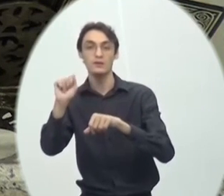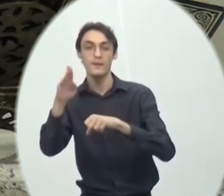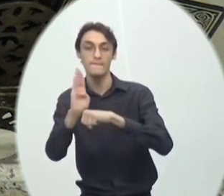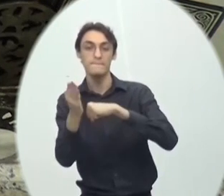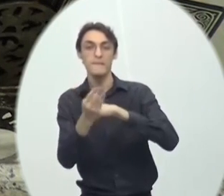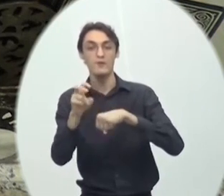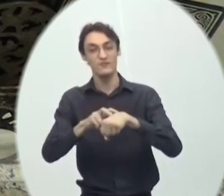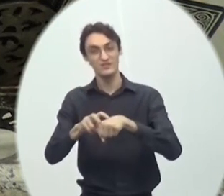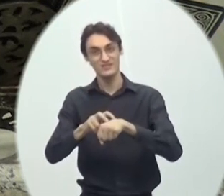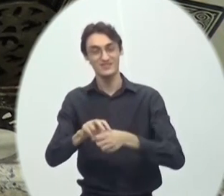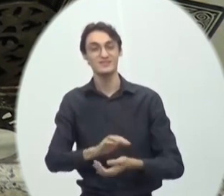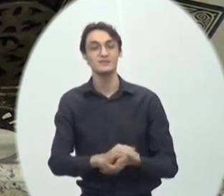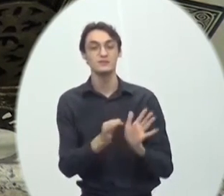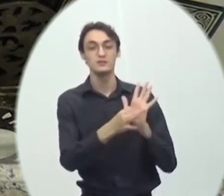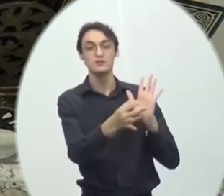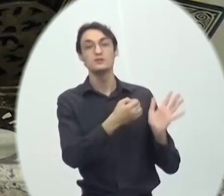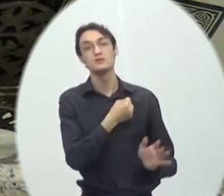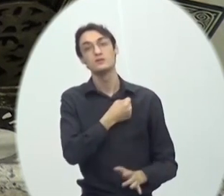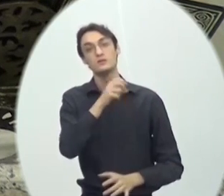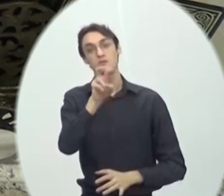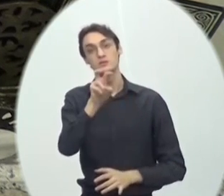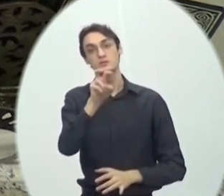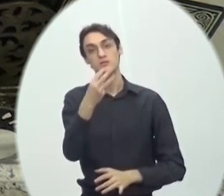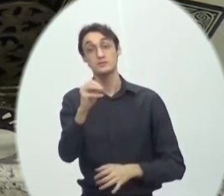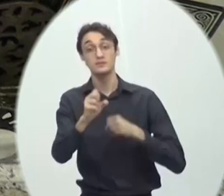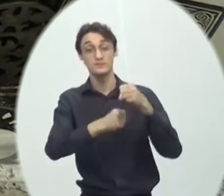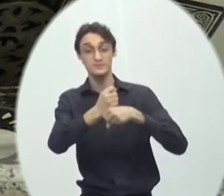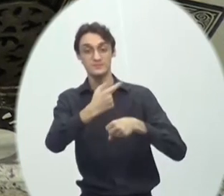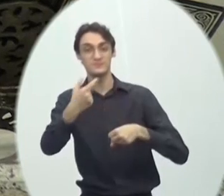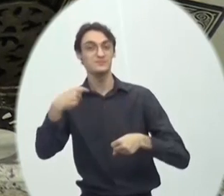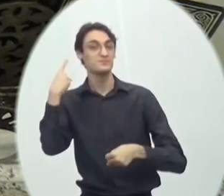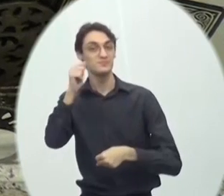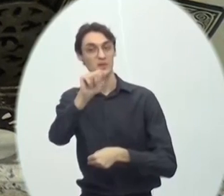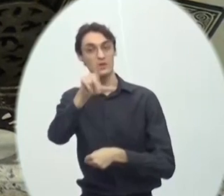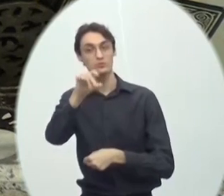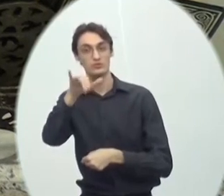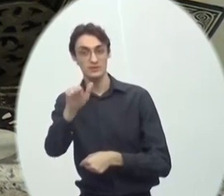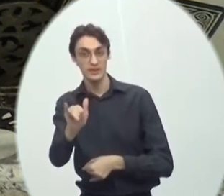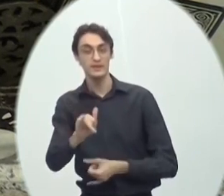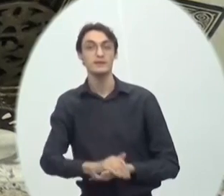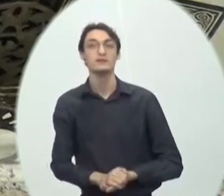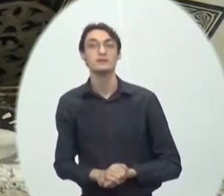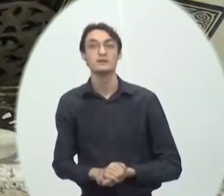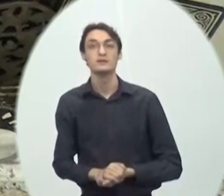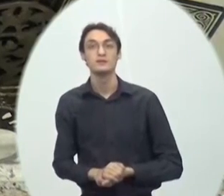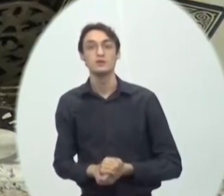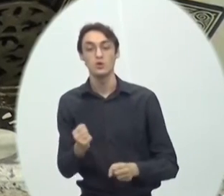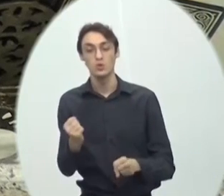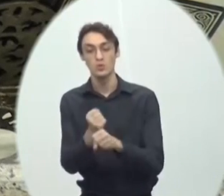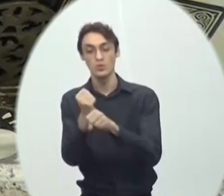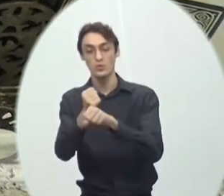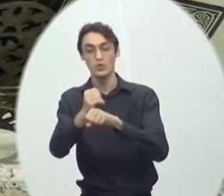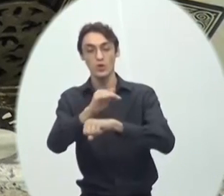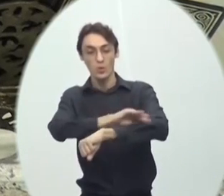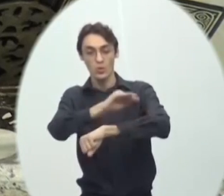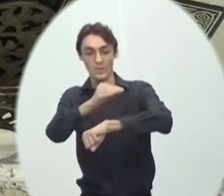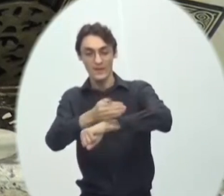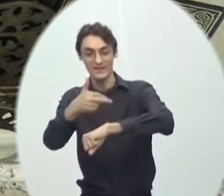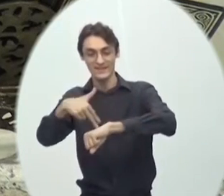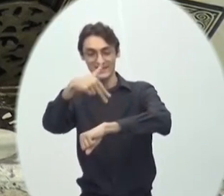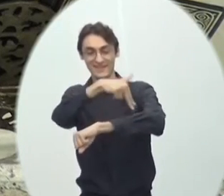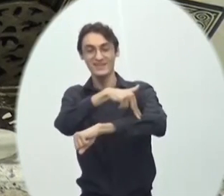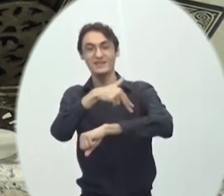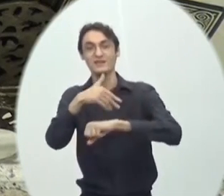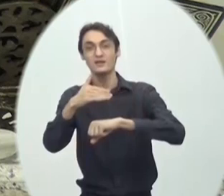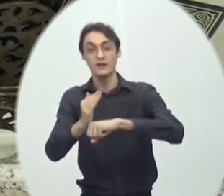Verdinho. Indicação número 530/2020, autor Aldinei João Potelec. Construção de alambrada na rua